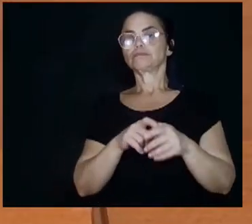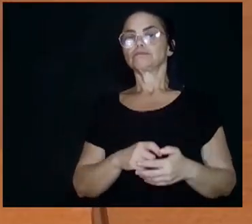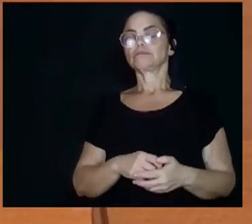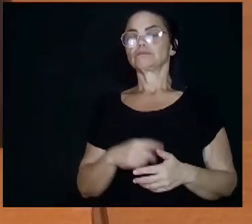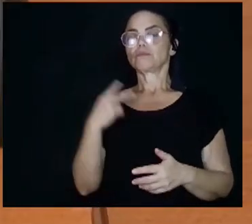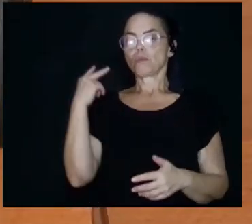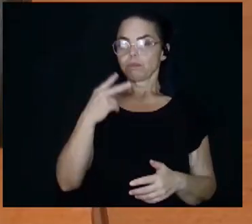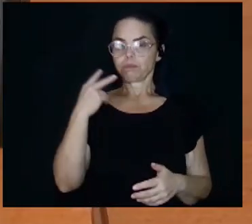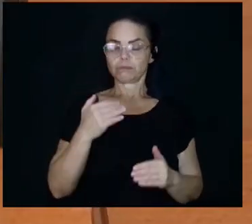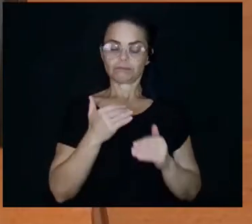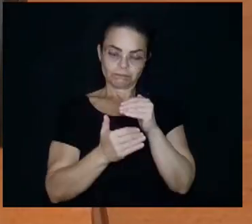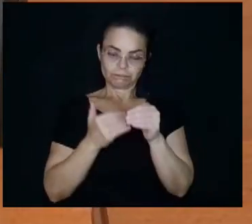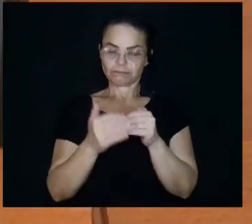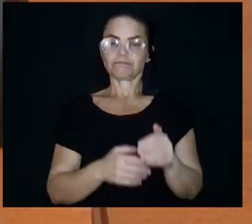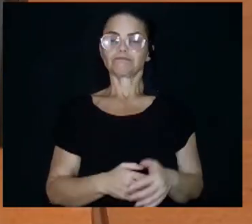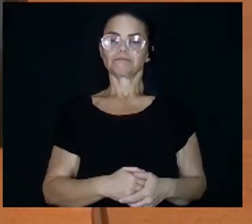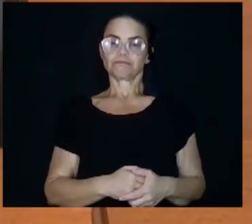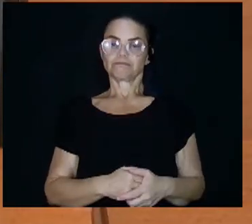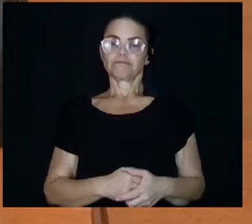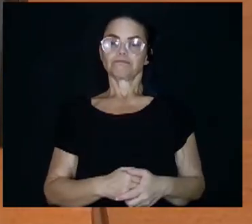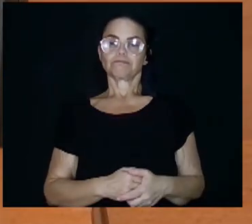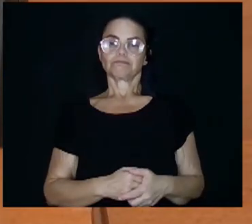através do